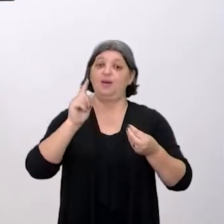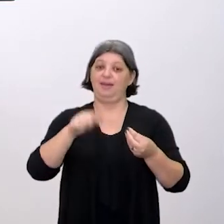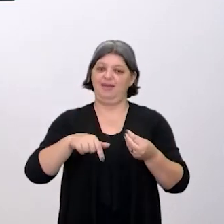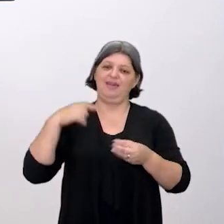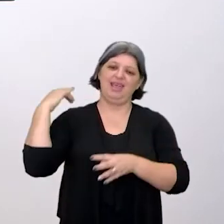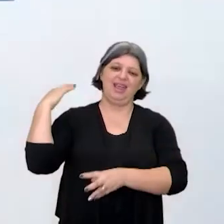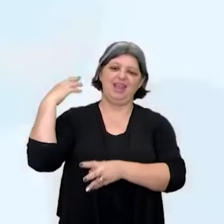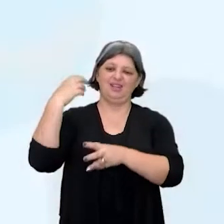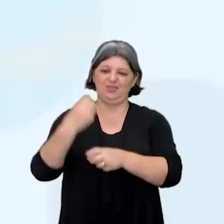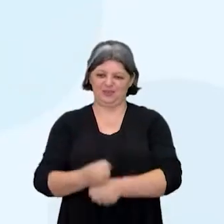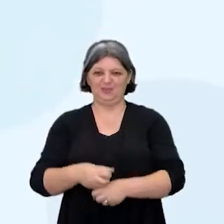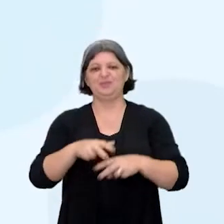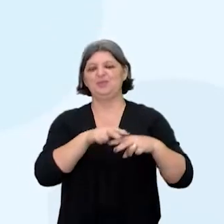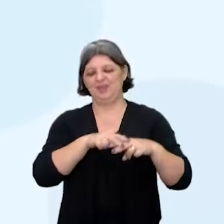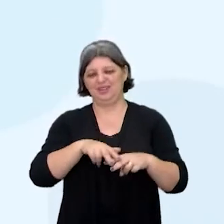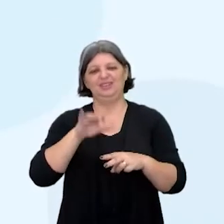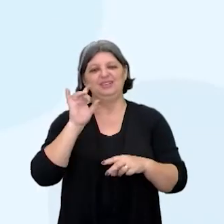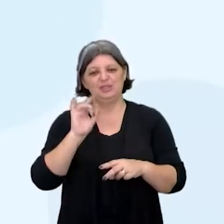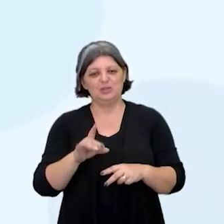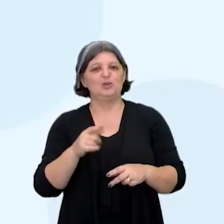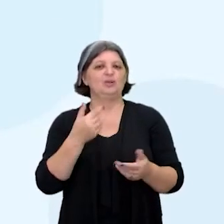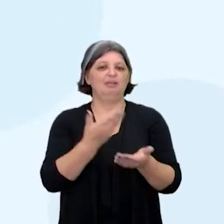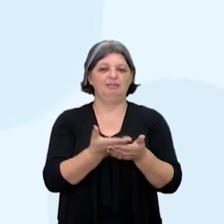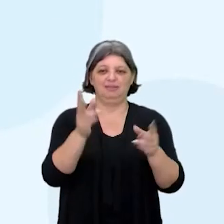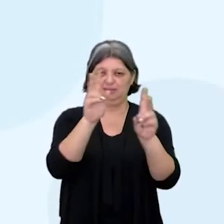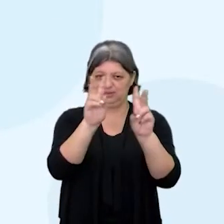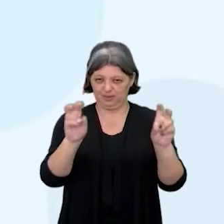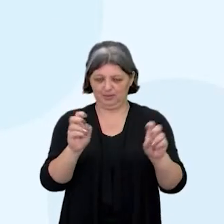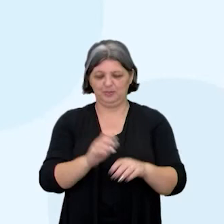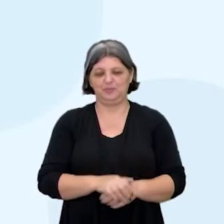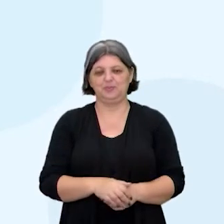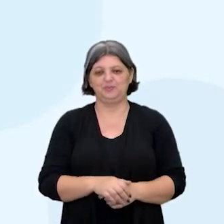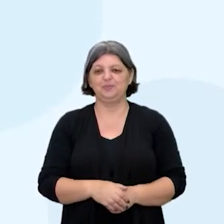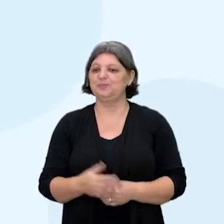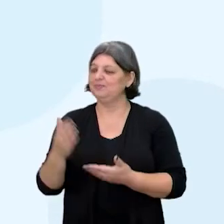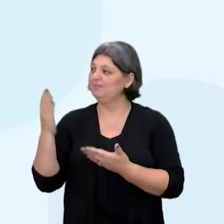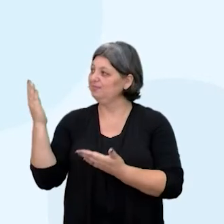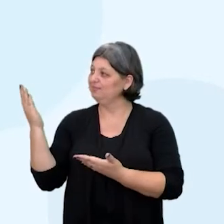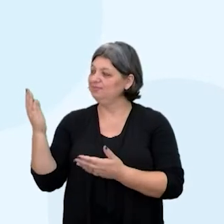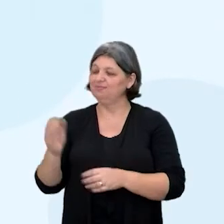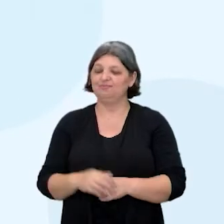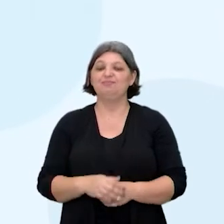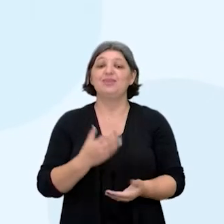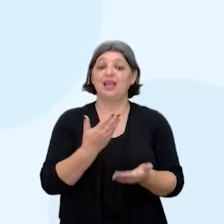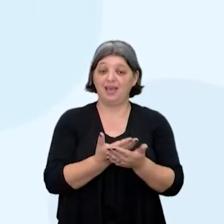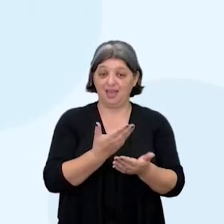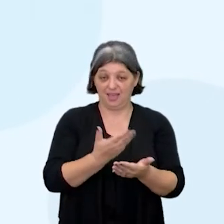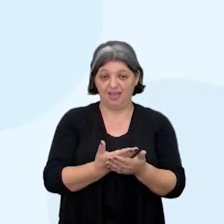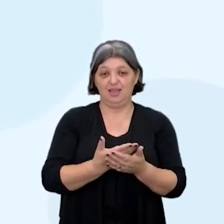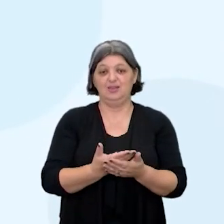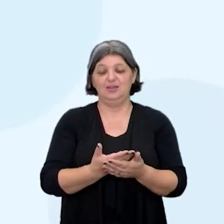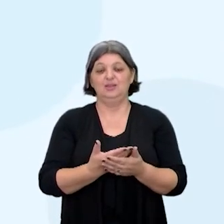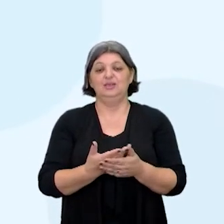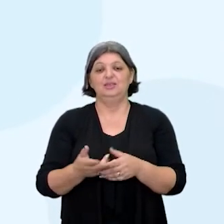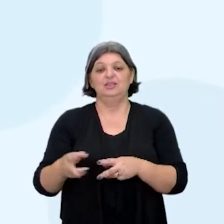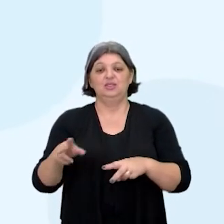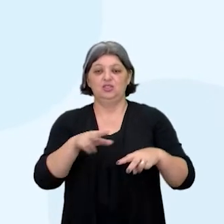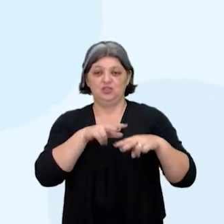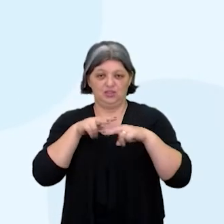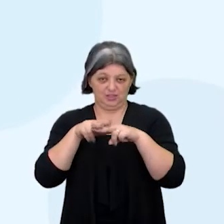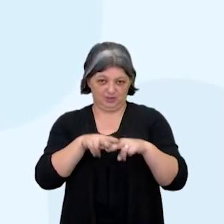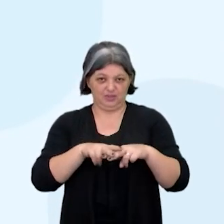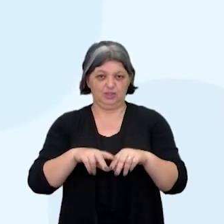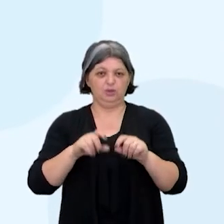retomada, então um pouquinho do que nós vimos em Tradições Culturais. Então, na tela para vocês, aula de retomada, analisando a